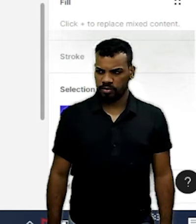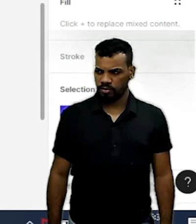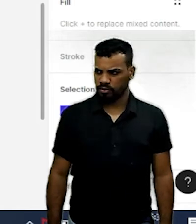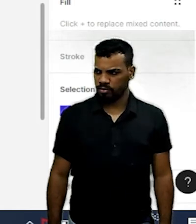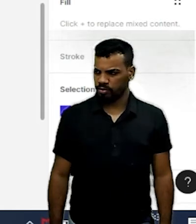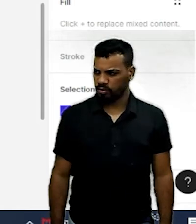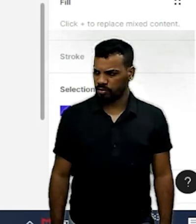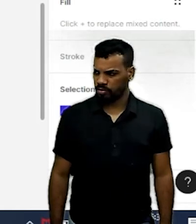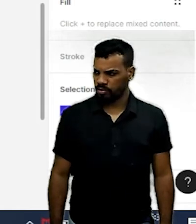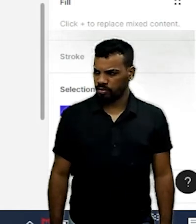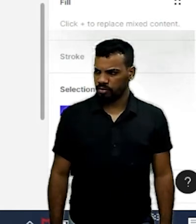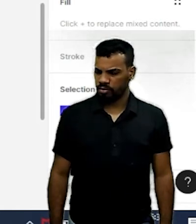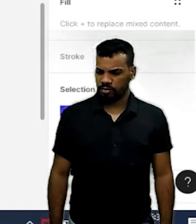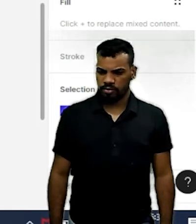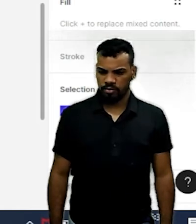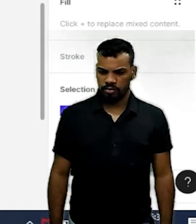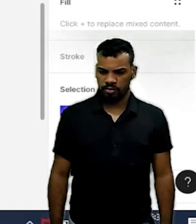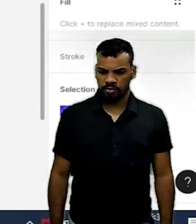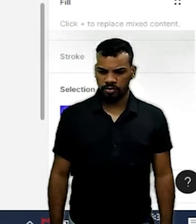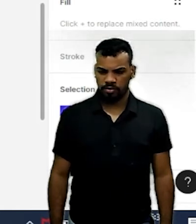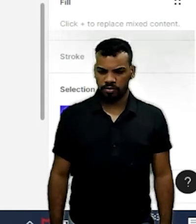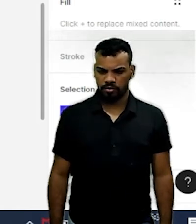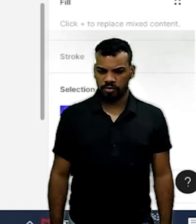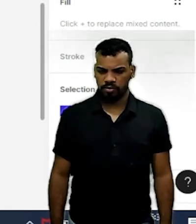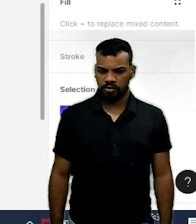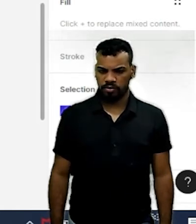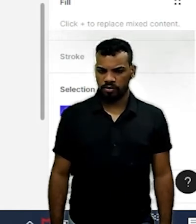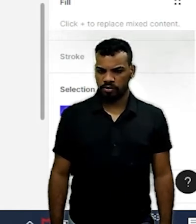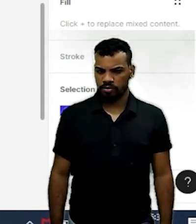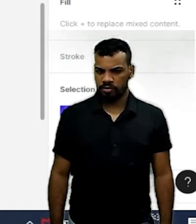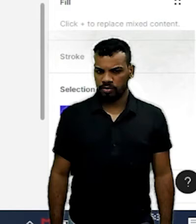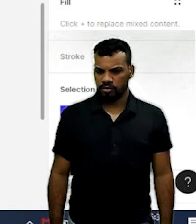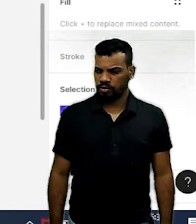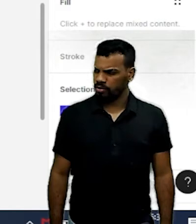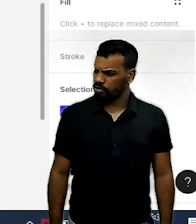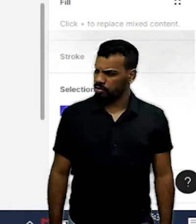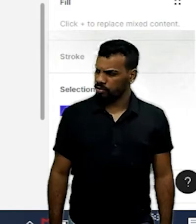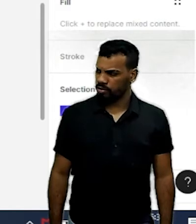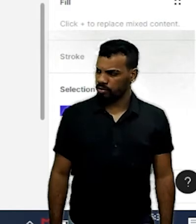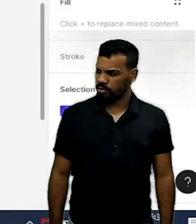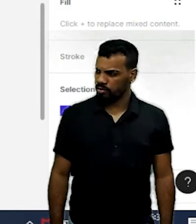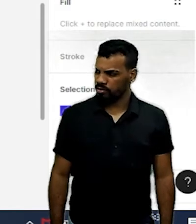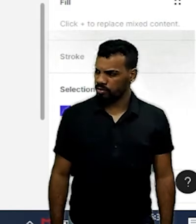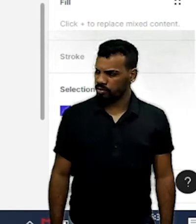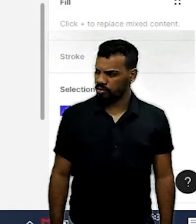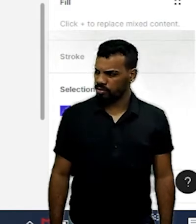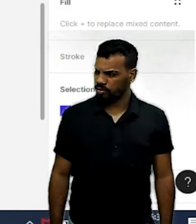Fiquei o ar seca da água. Sim, vou deixar. Obrigado.